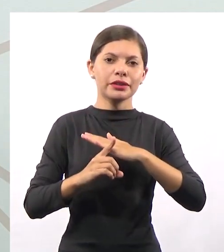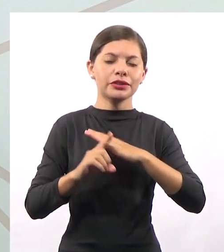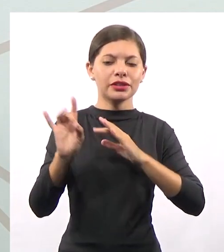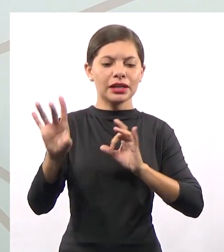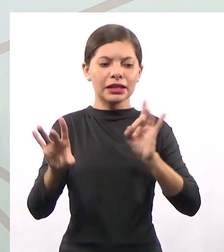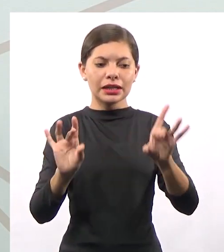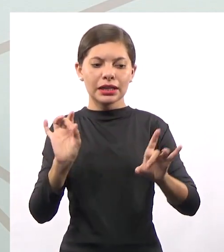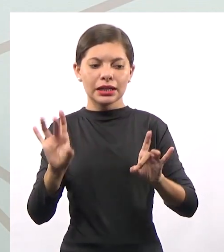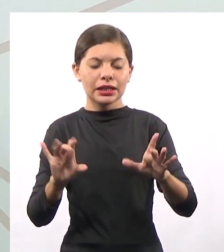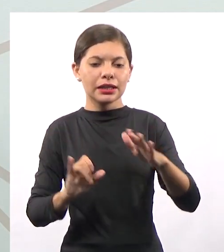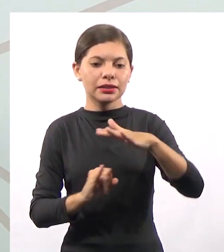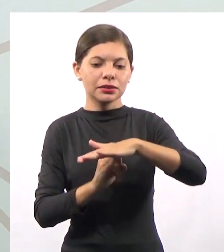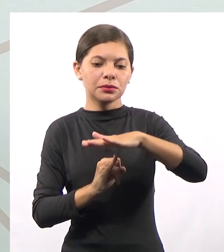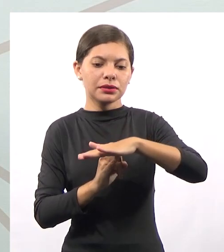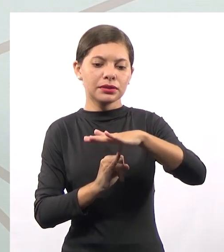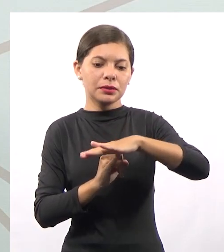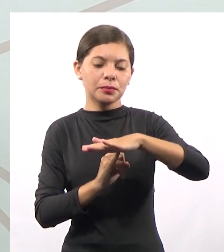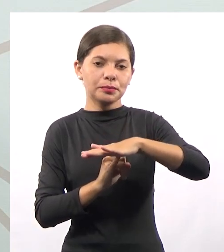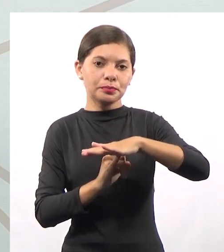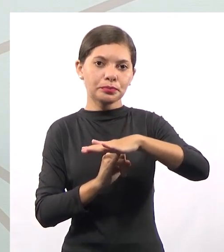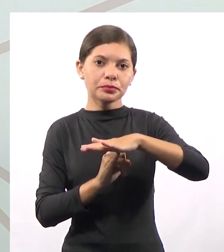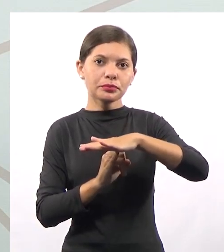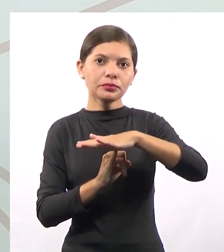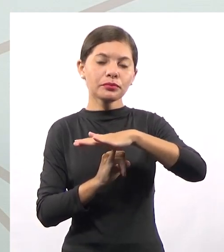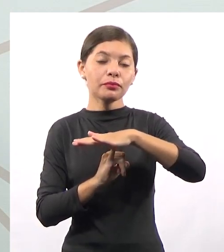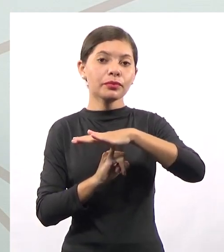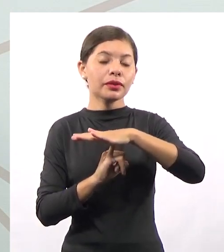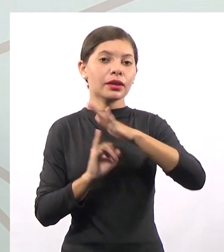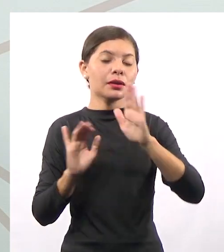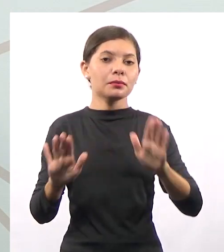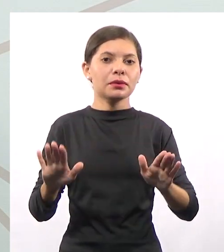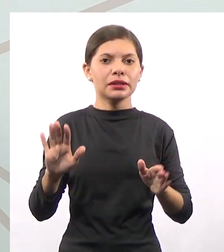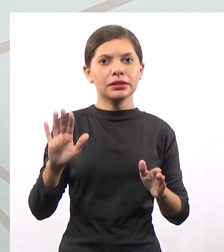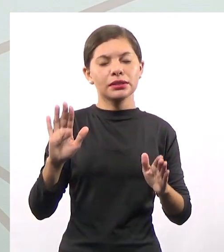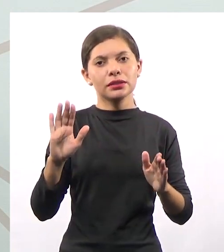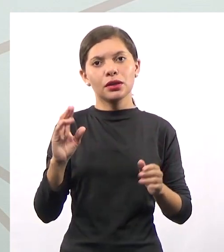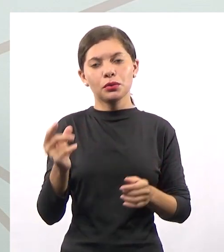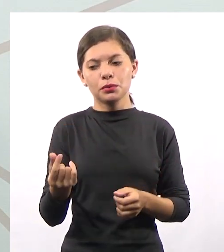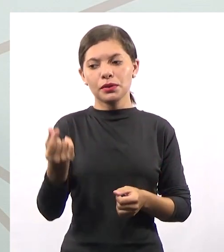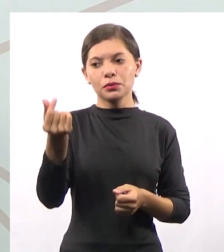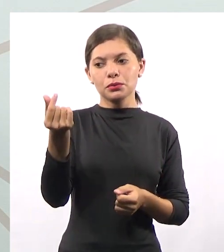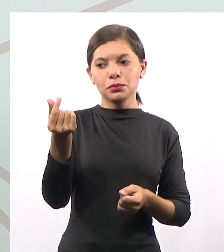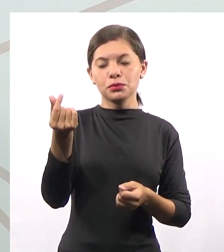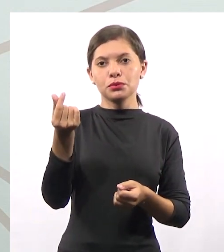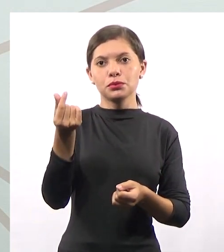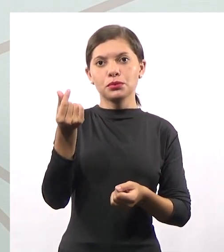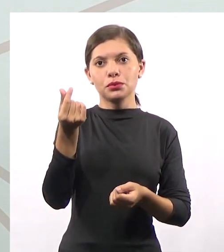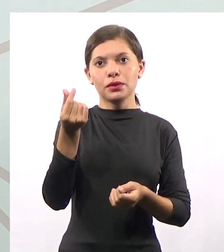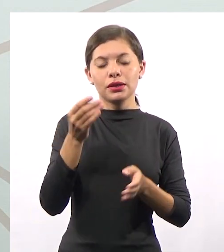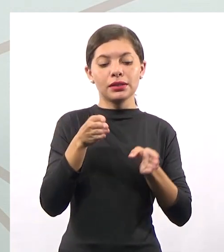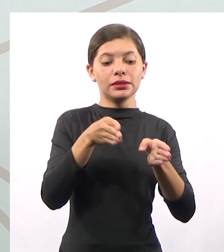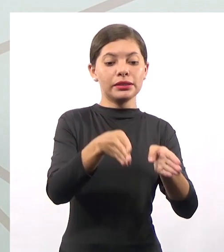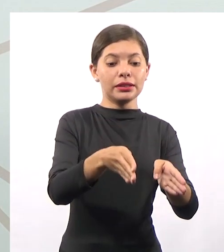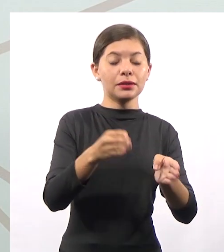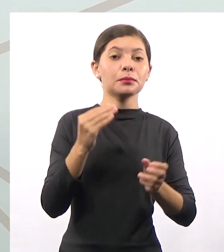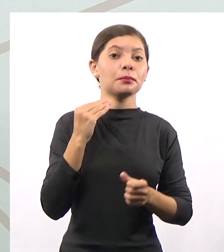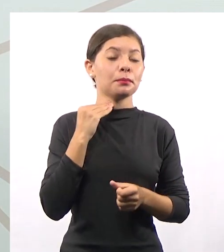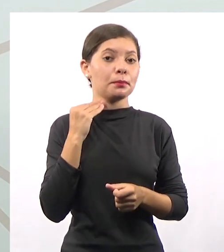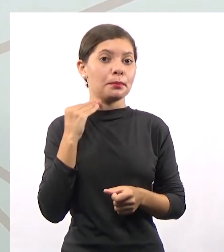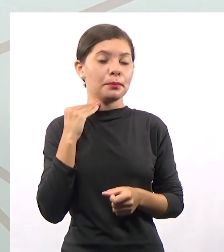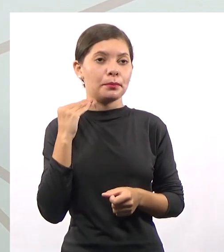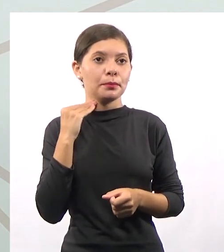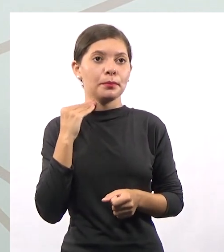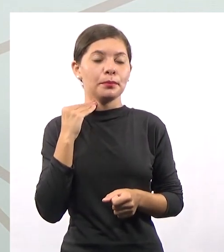atende a cada instituição, cada rede. Mas o recurso é repassado diretamente para a